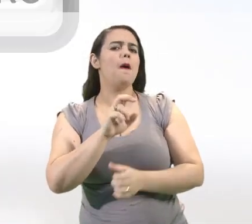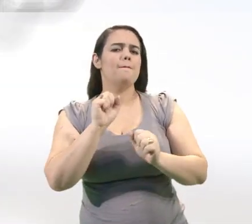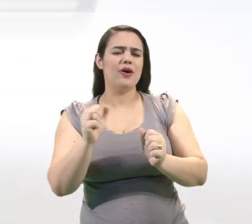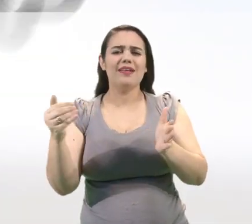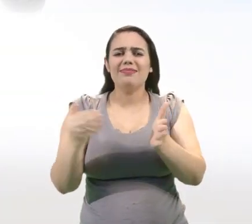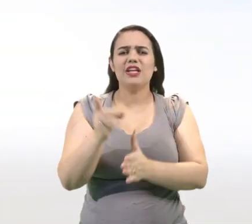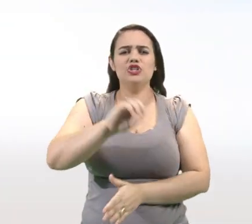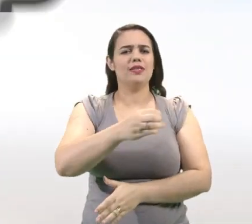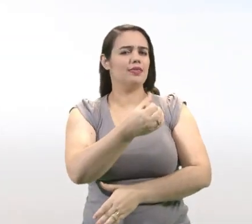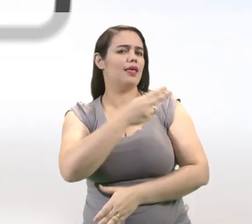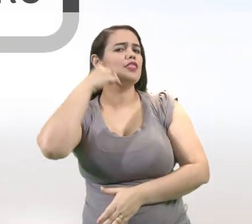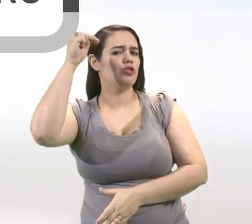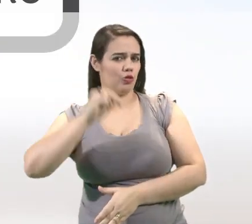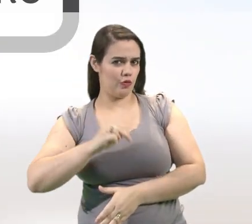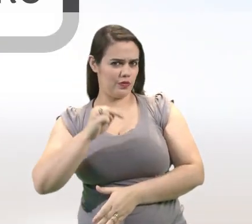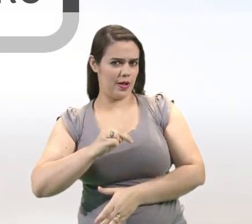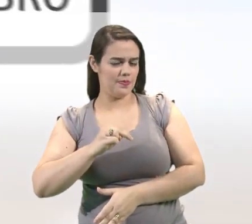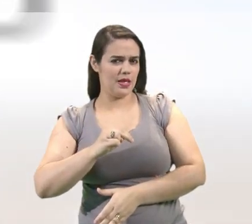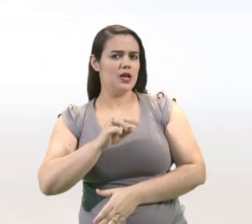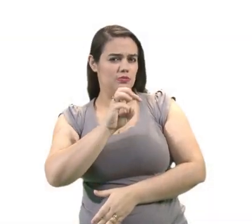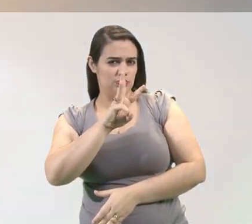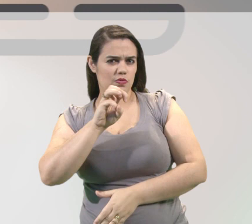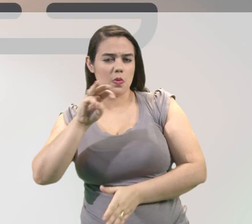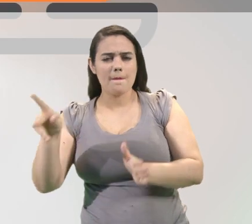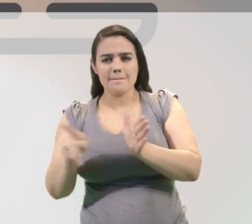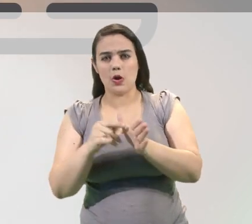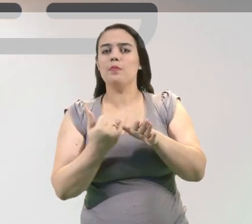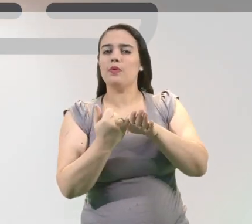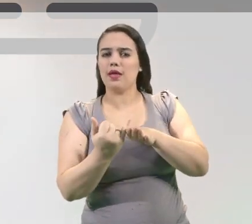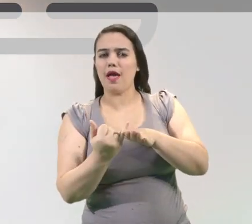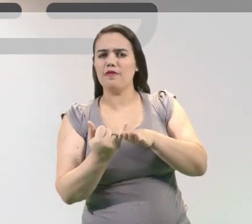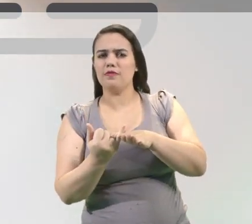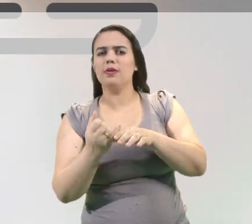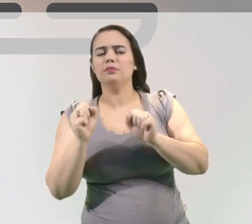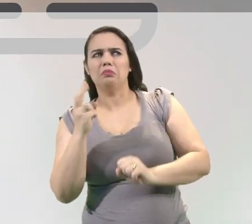25,00 e pode ser feita até 6 de novembro no site